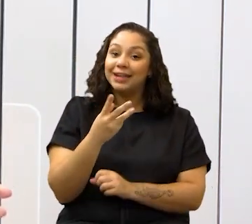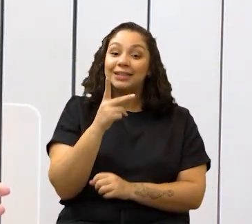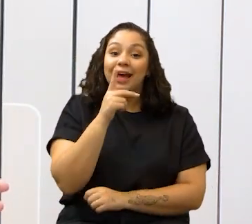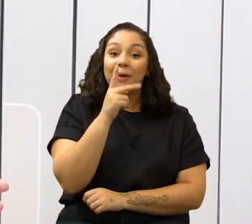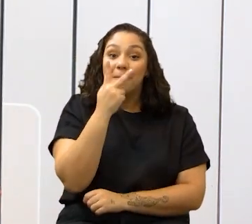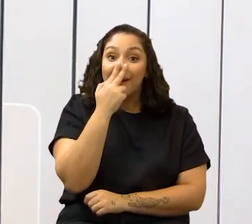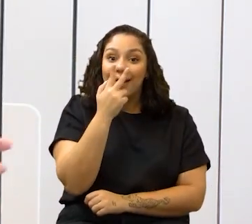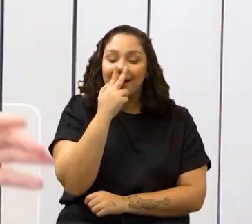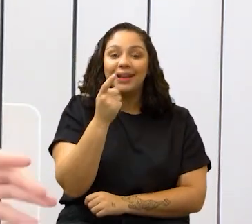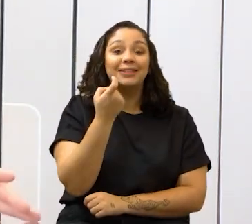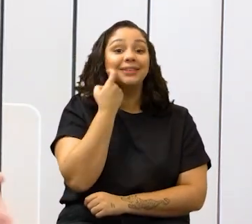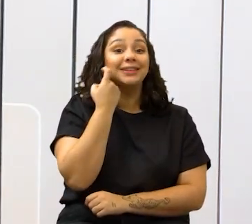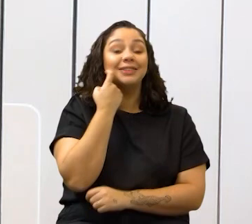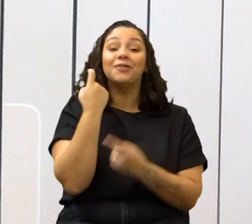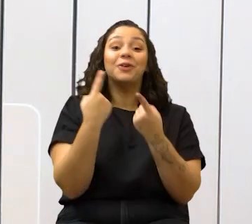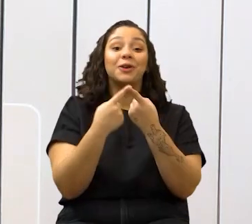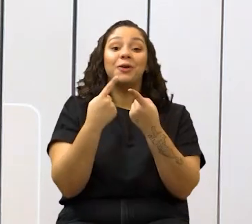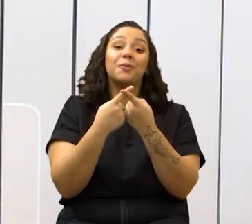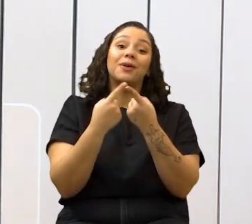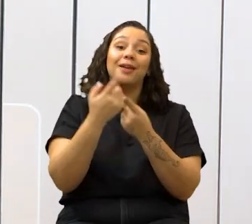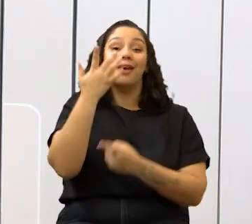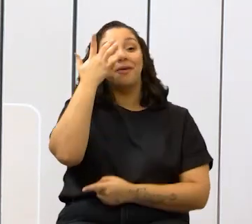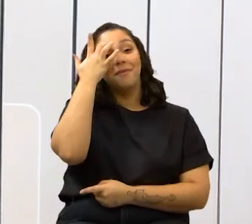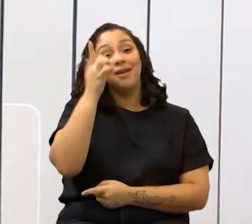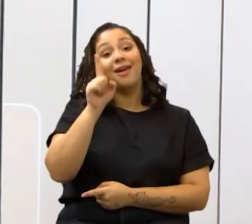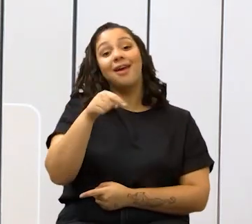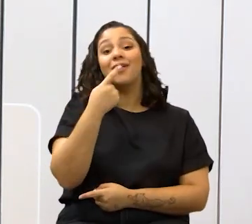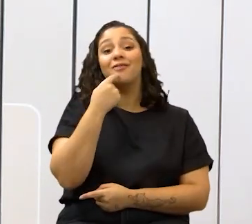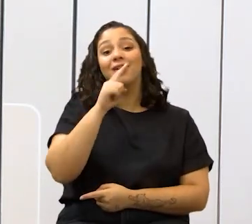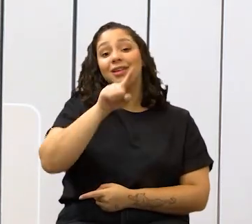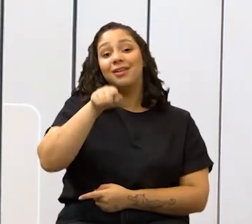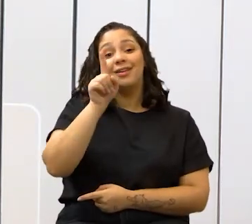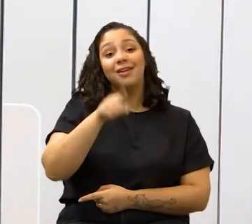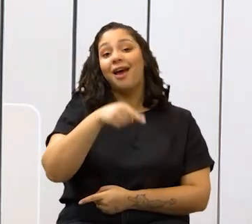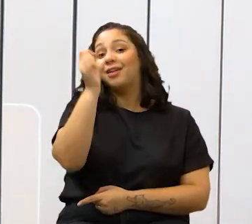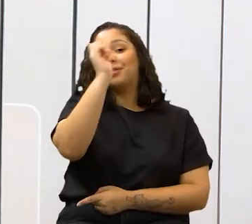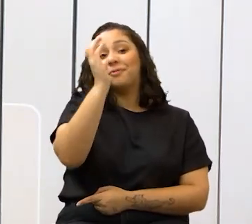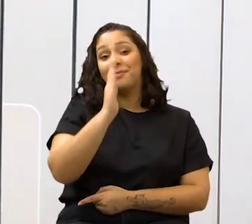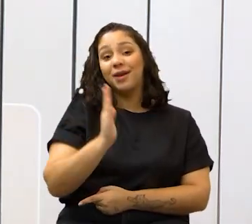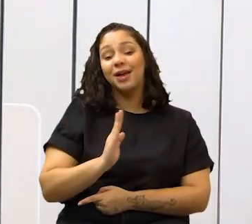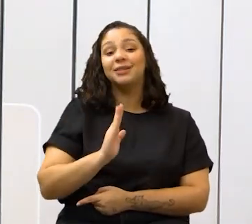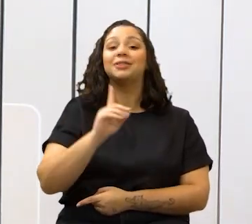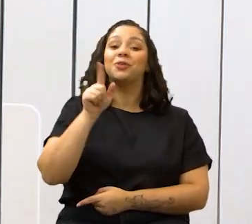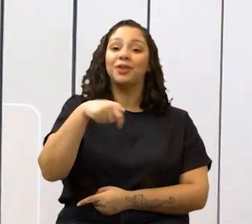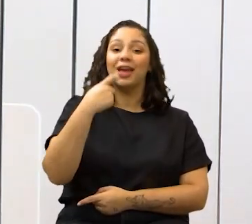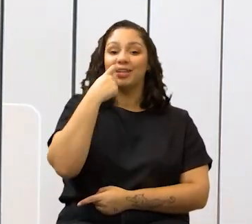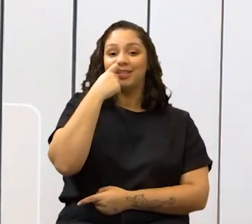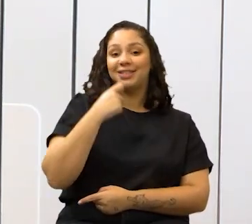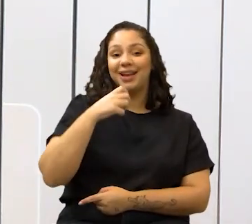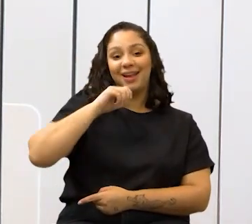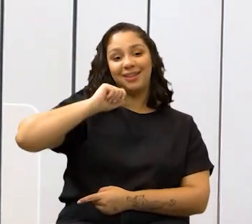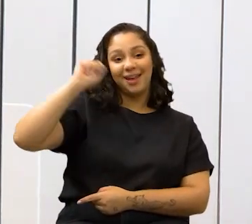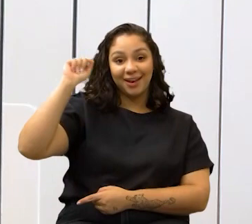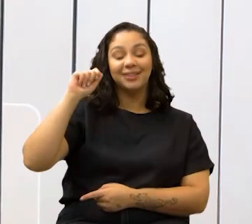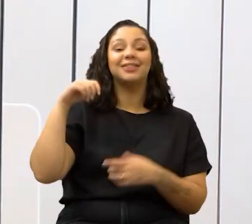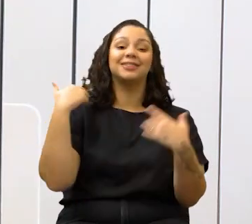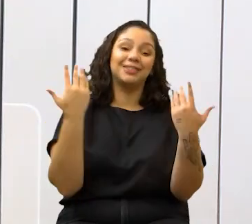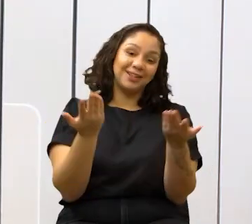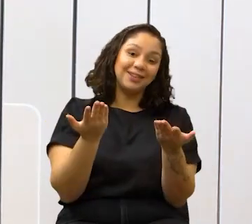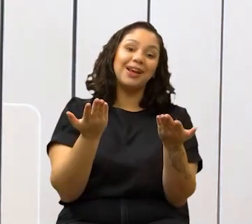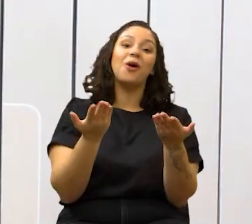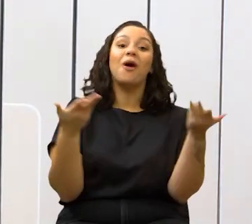de sexta-feira para muitos, já que amanhã é feriado nacional, dia de Tiradentes. Começa agora o